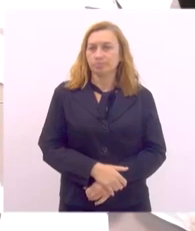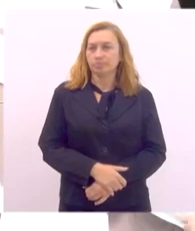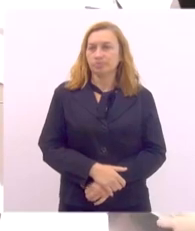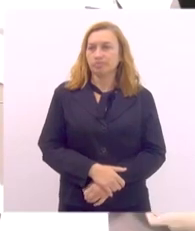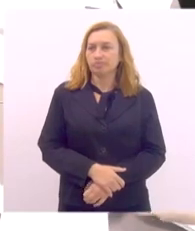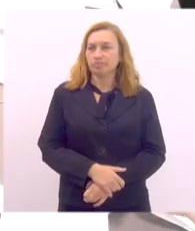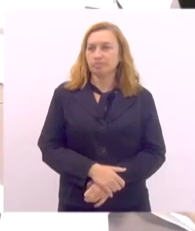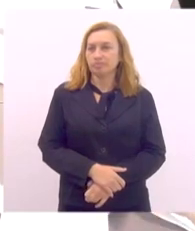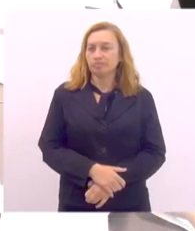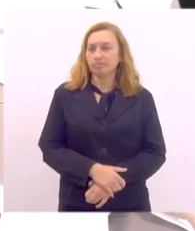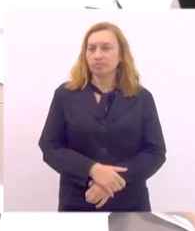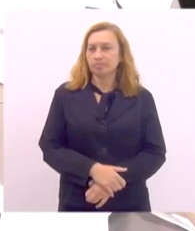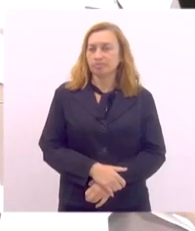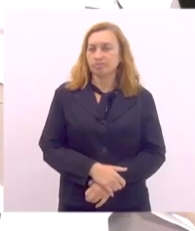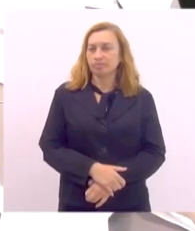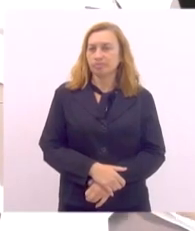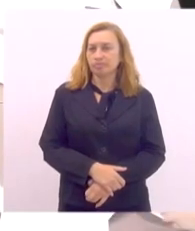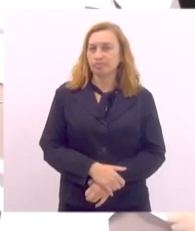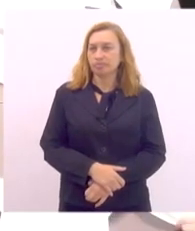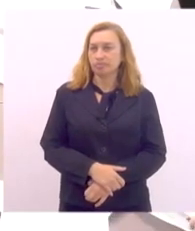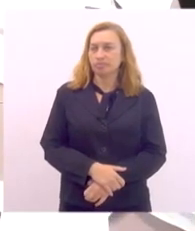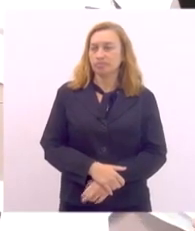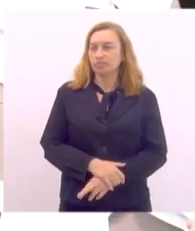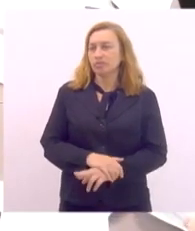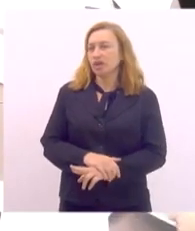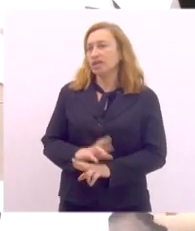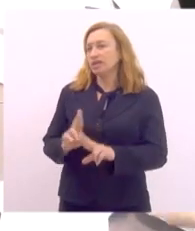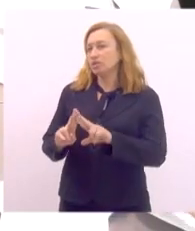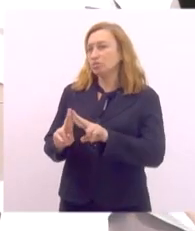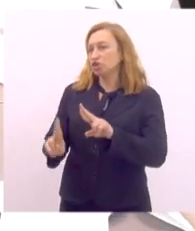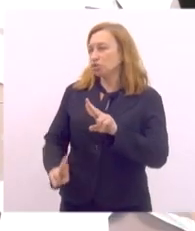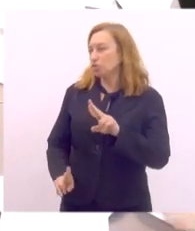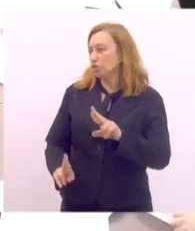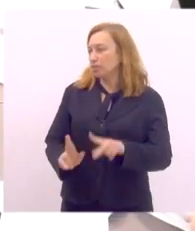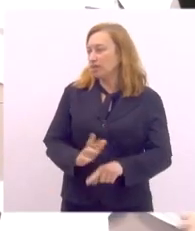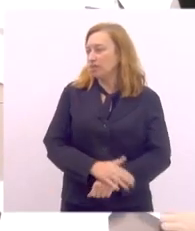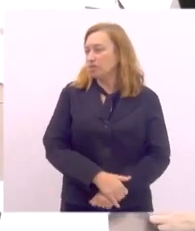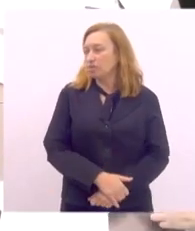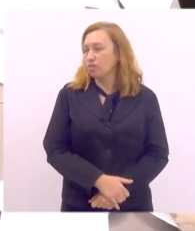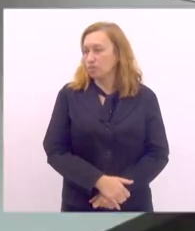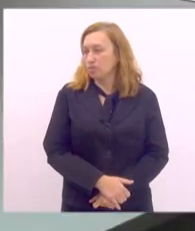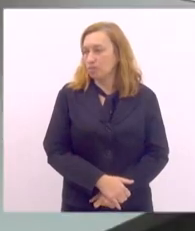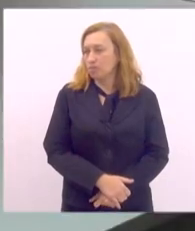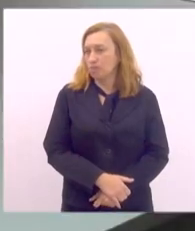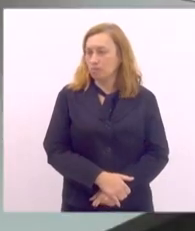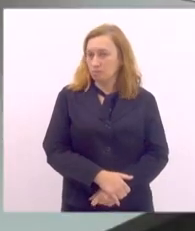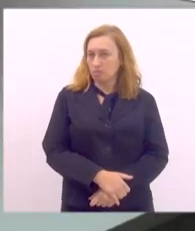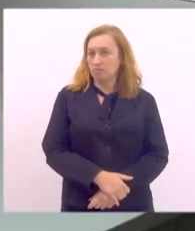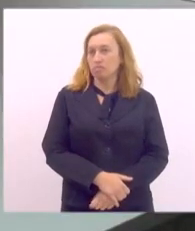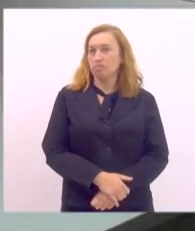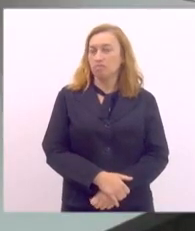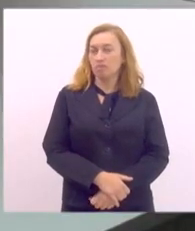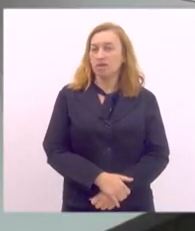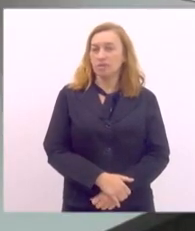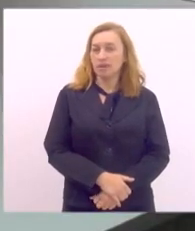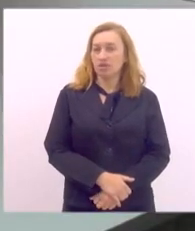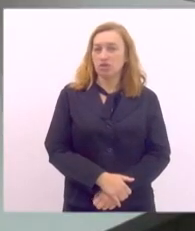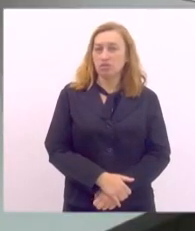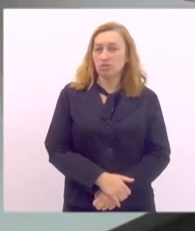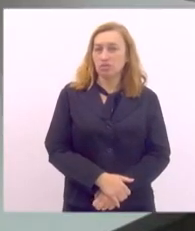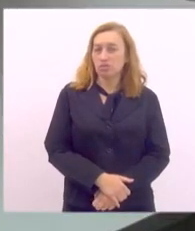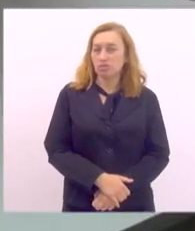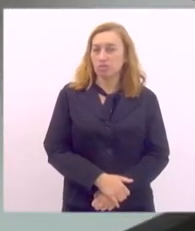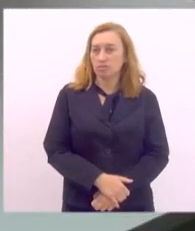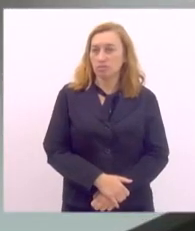FETEC, uma parte das escolas. E a UERJ. O CAP e o UERJ. É inviável listar. A SEDUC não consegue.